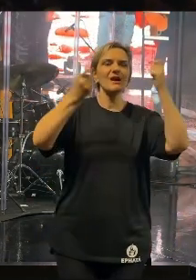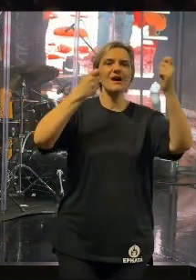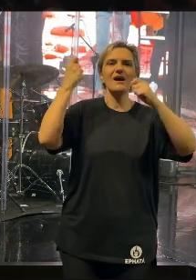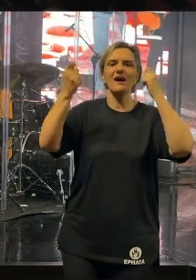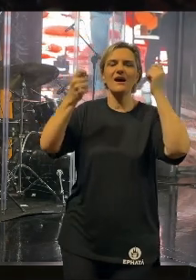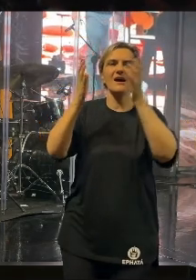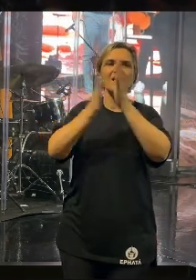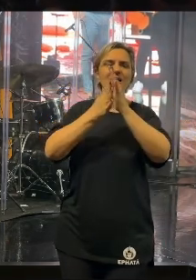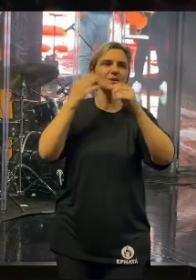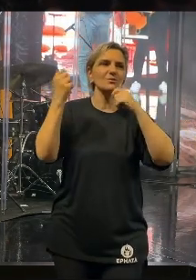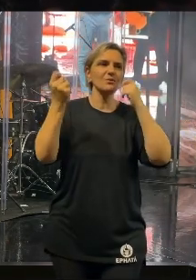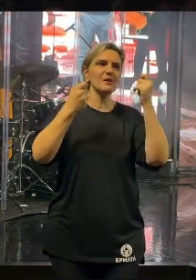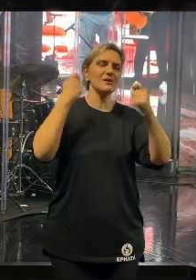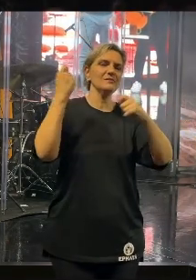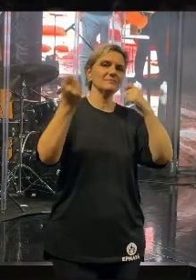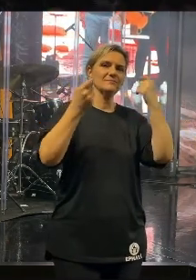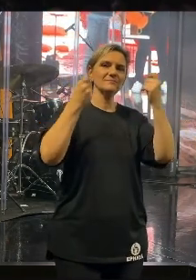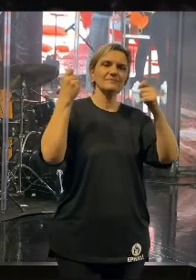Aleluia.